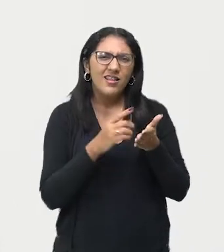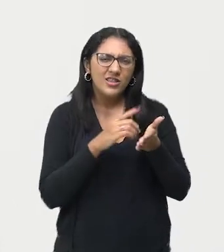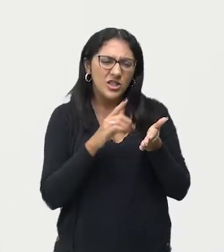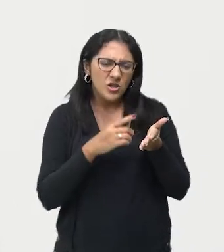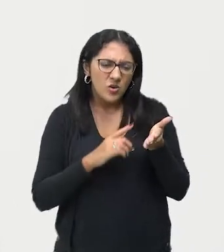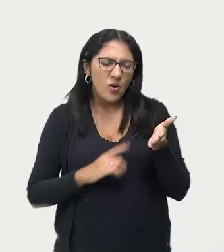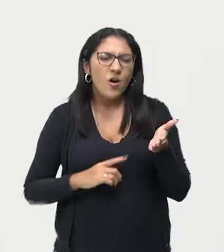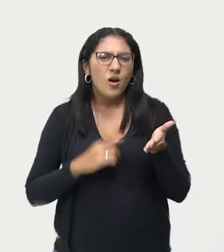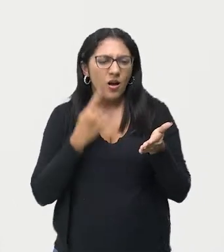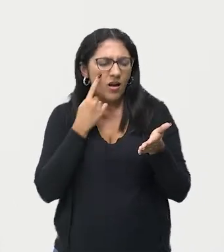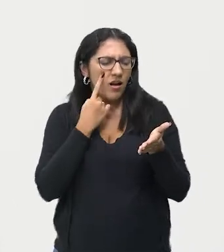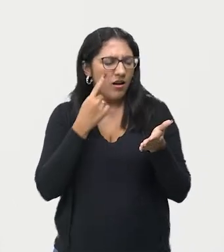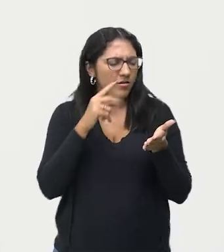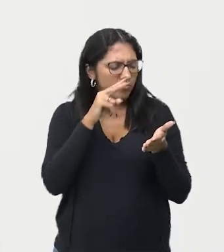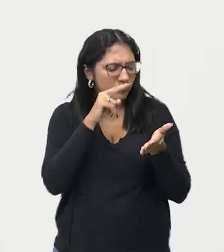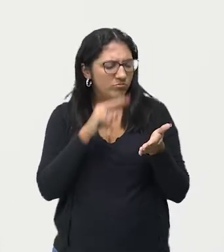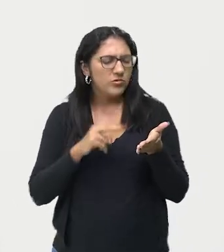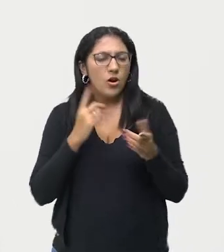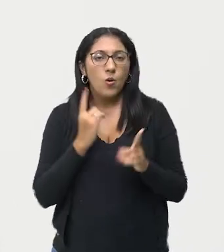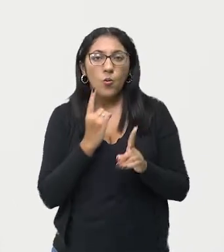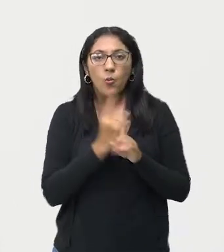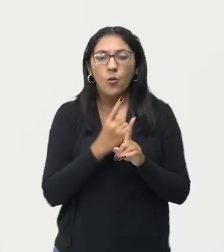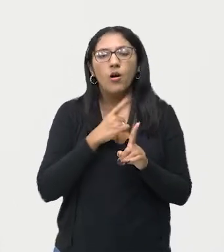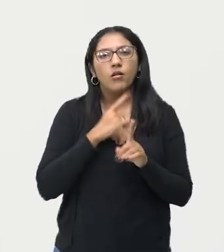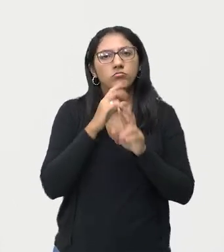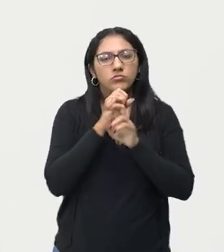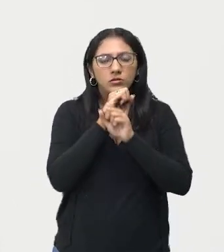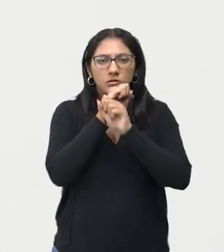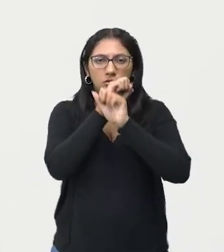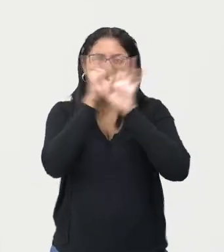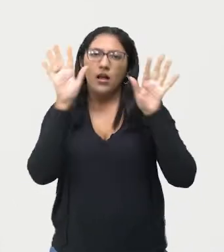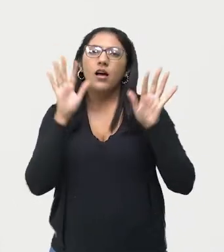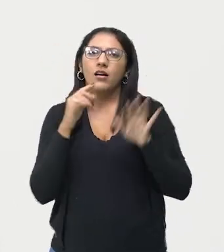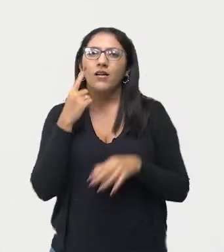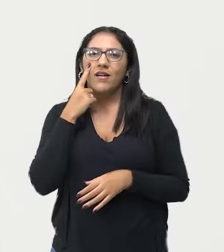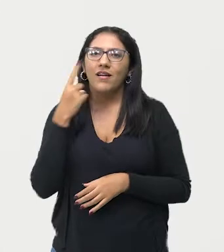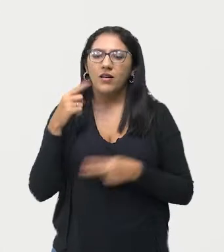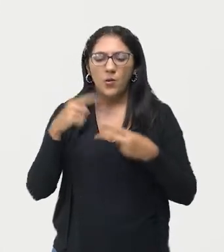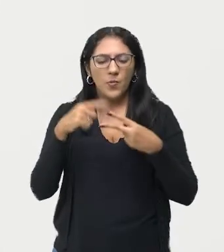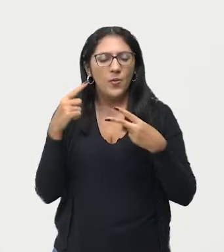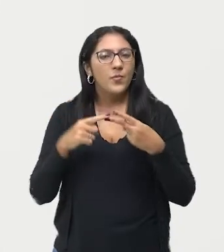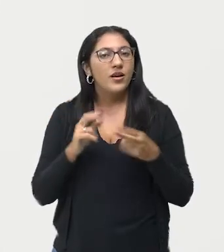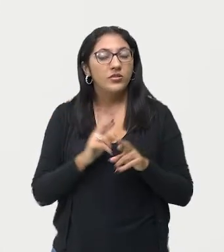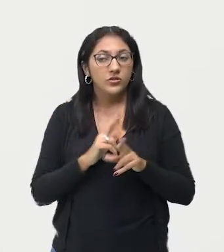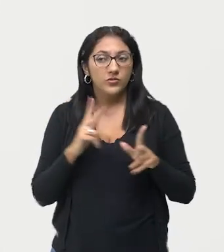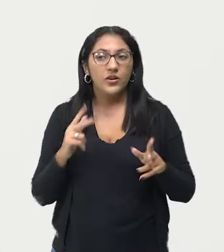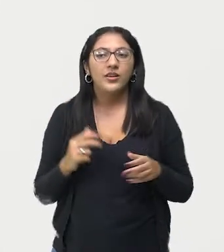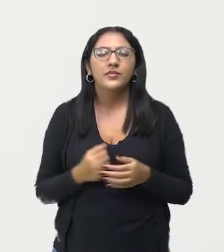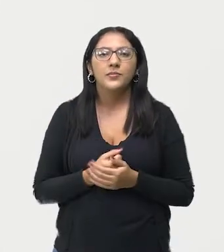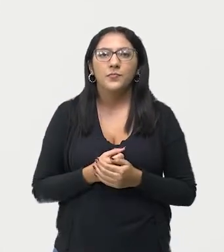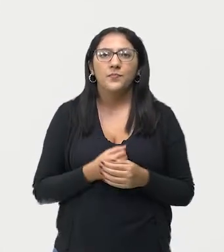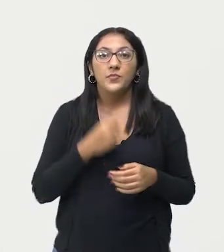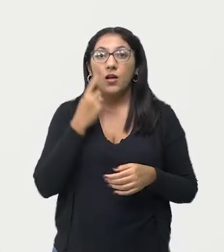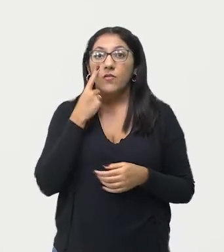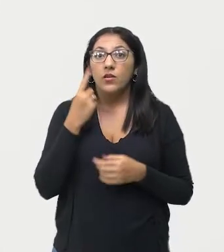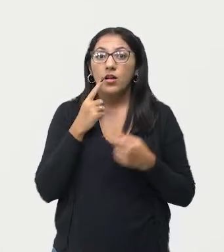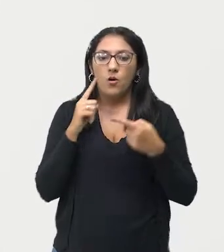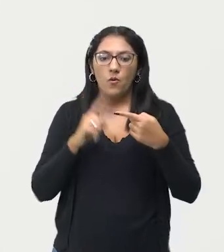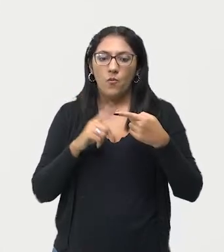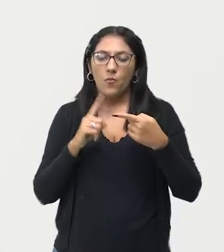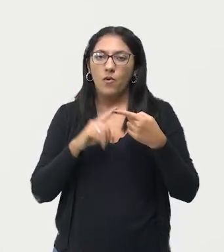observar e enxergar de maneira muito clara a diferença. Enquanto que no